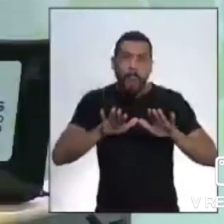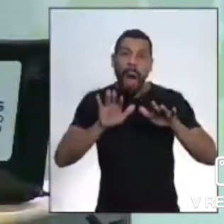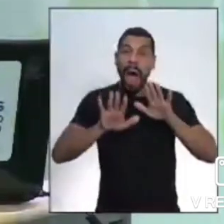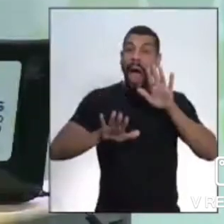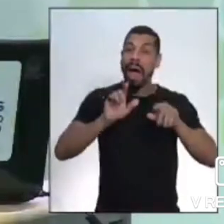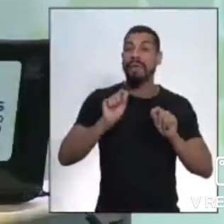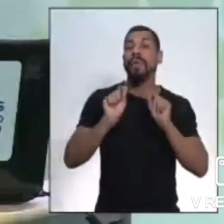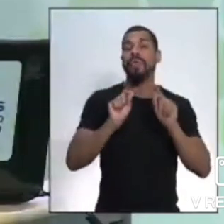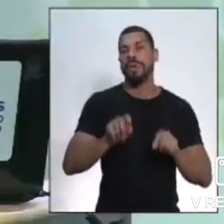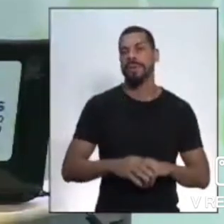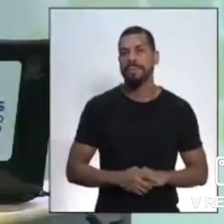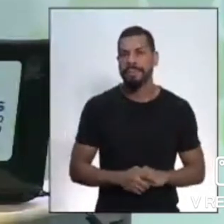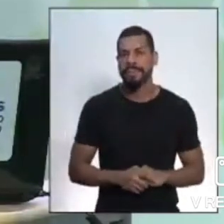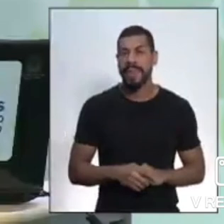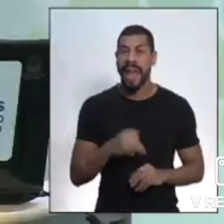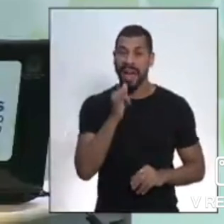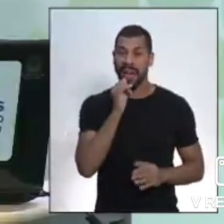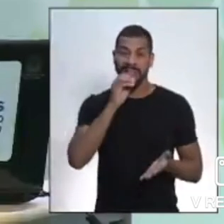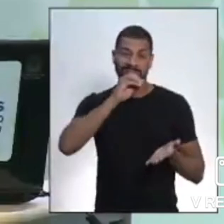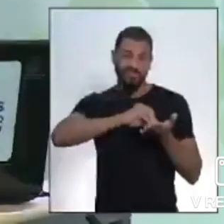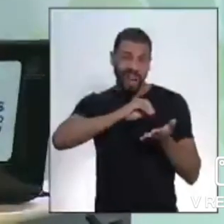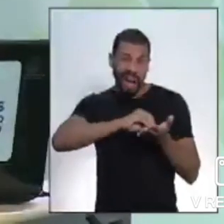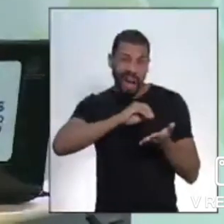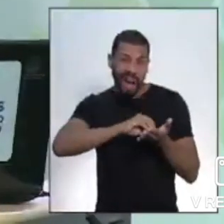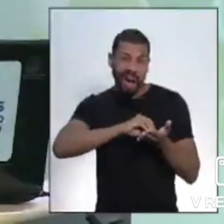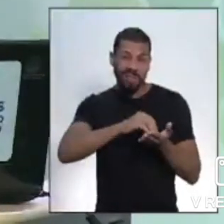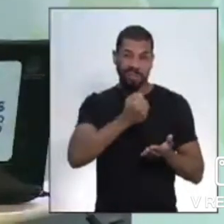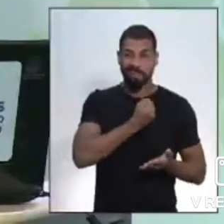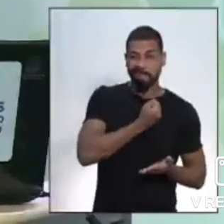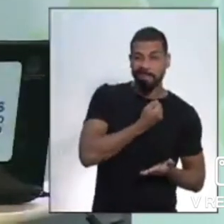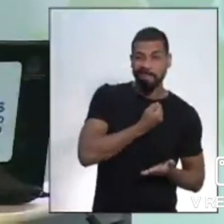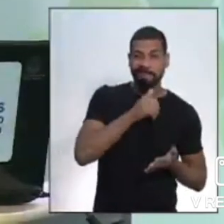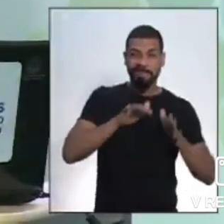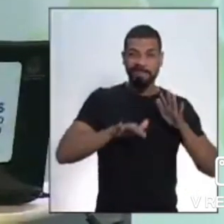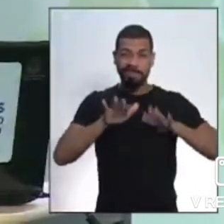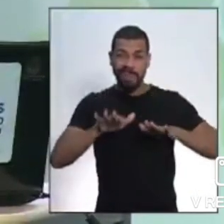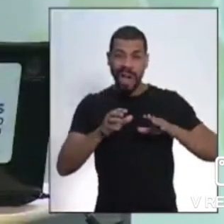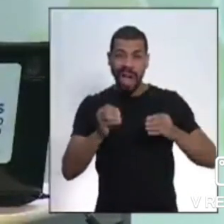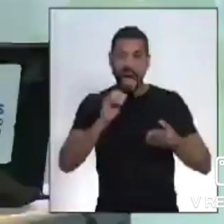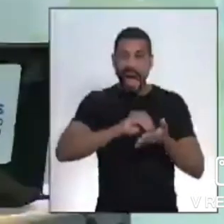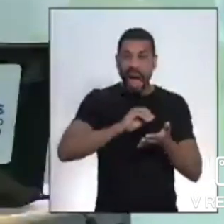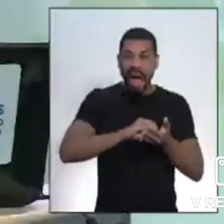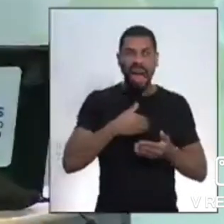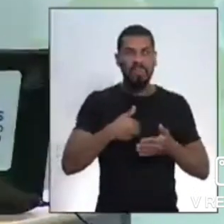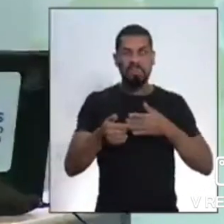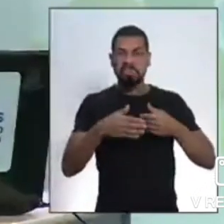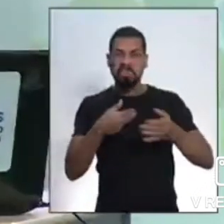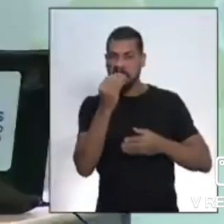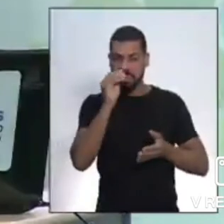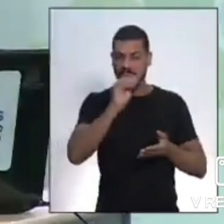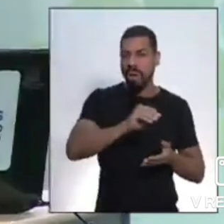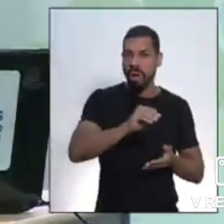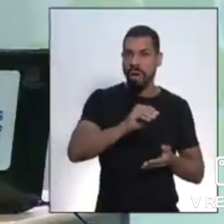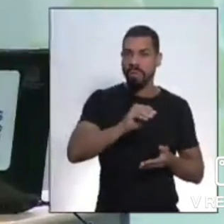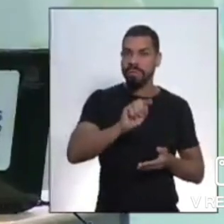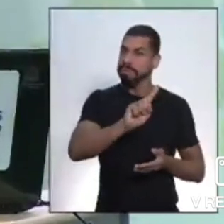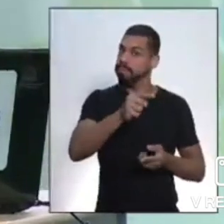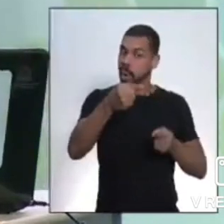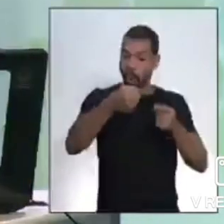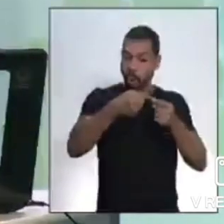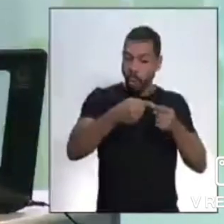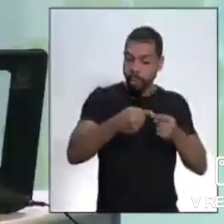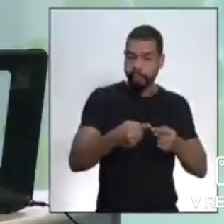de... Ah, tá faltando aqui ou faltando ali, e você complementar com algum número que, no caso, ele não